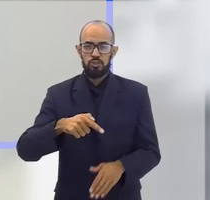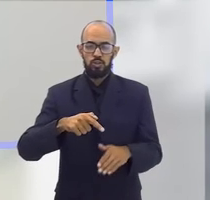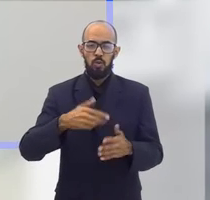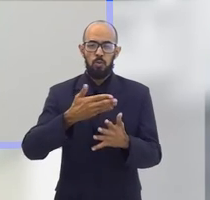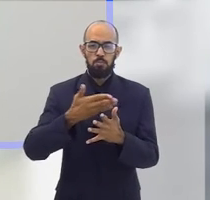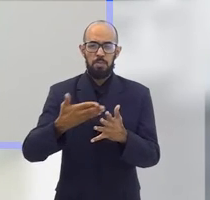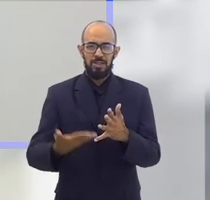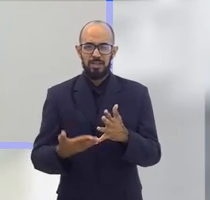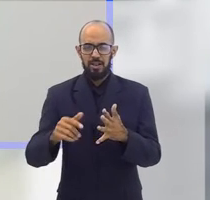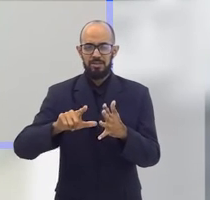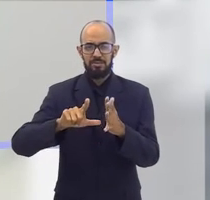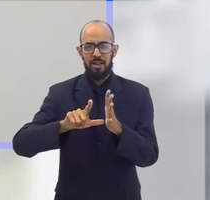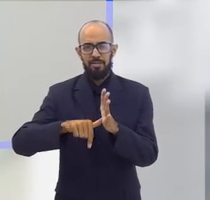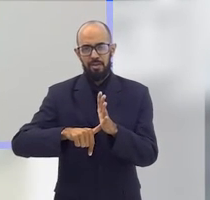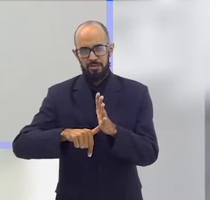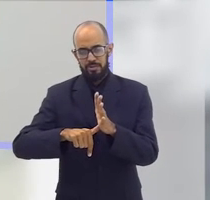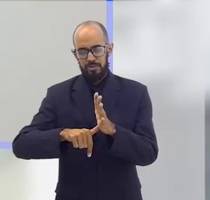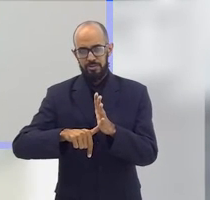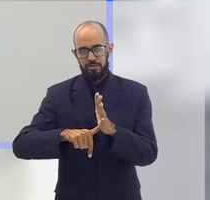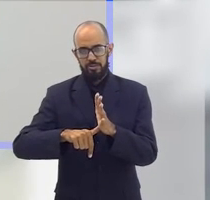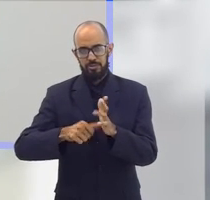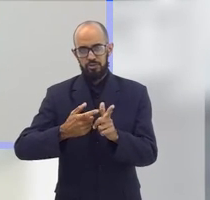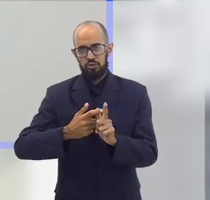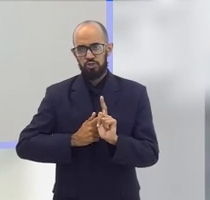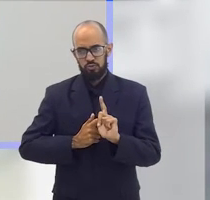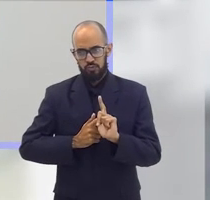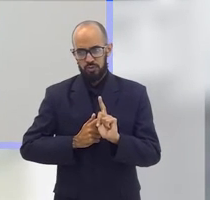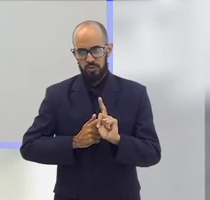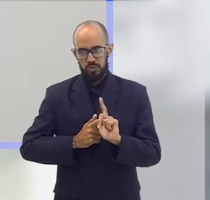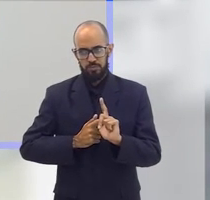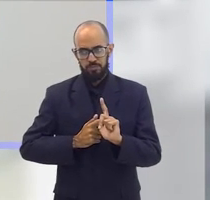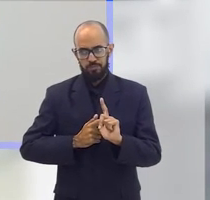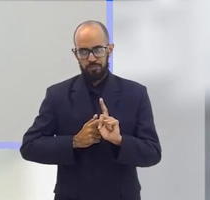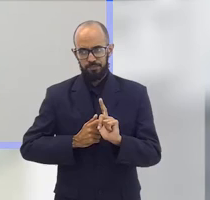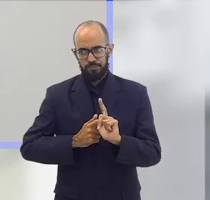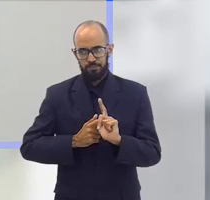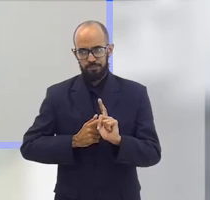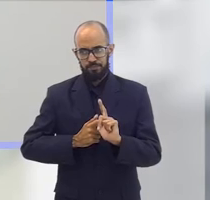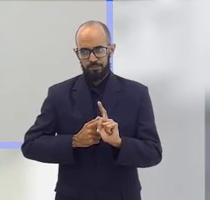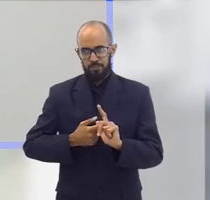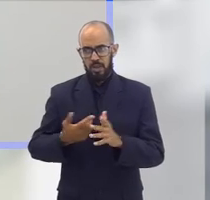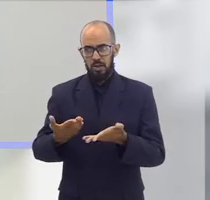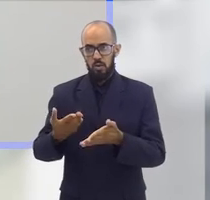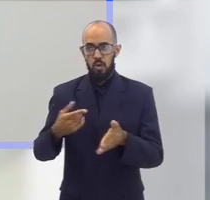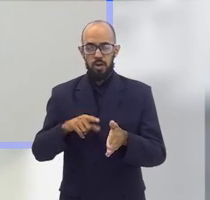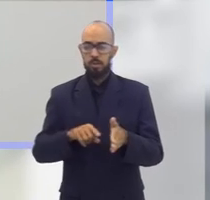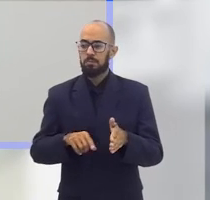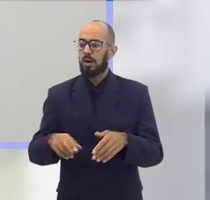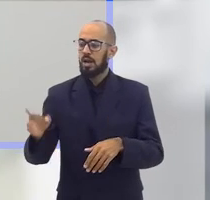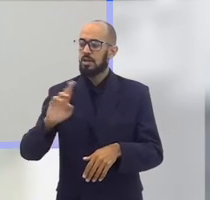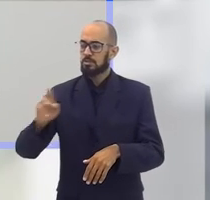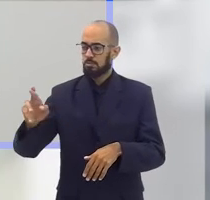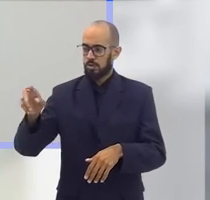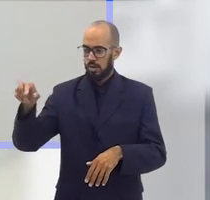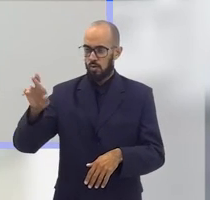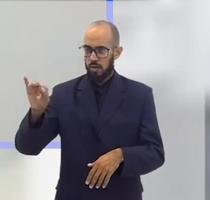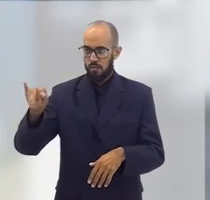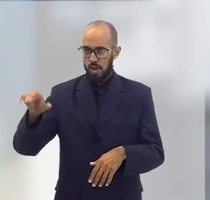do PRONAMP em atraso. É um número muito grande ainda, tá? Fecha parênteses. Para voltar para a sua pergunta,